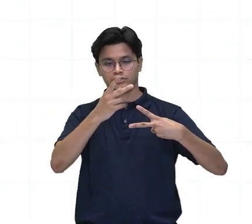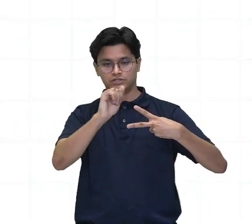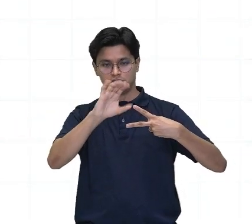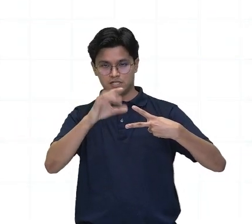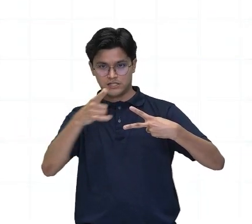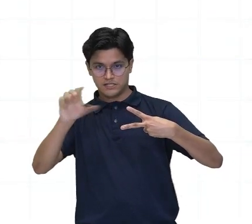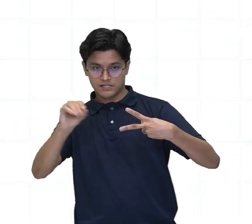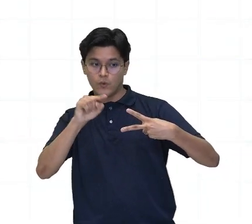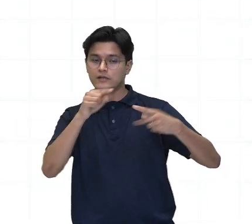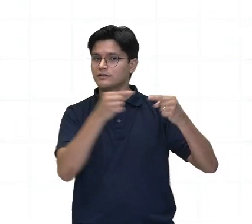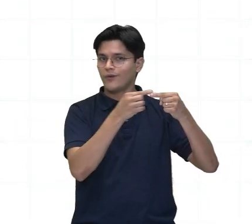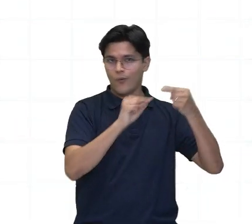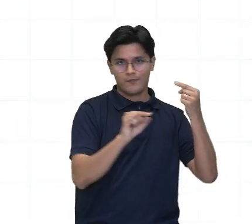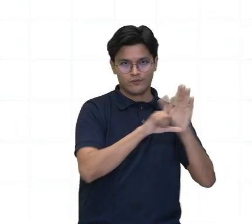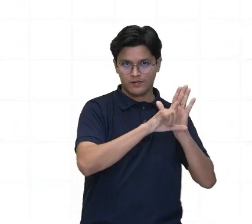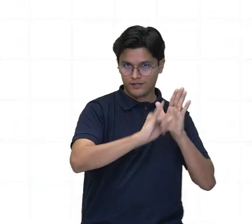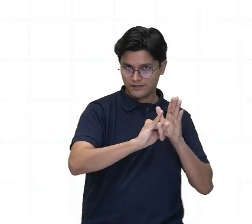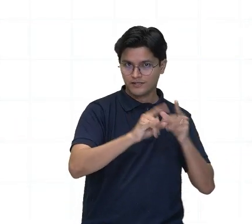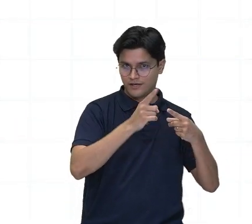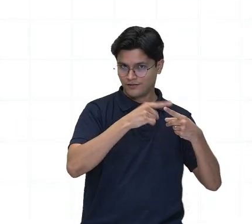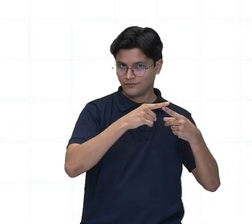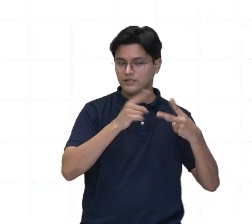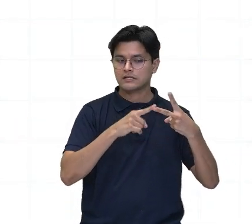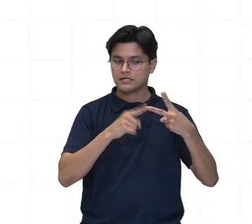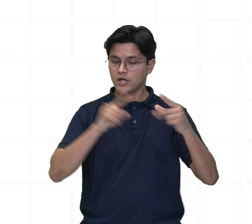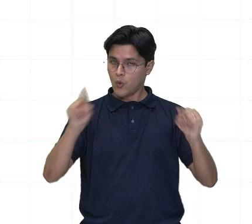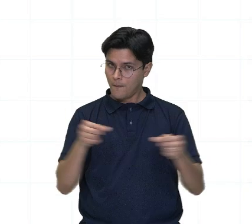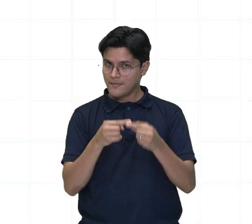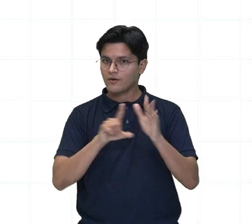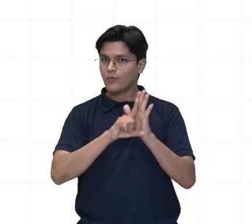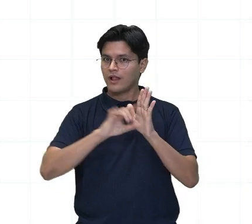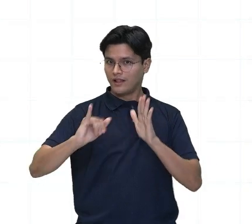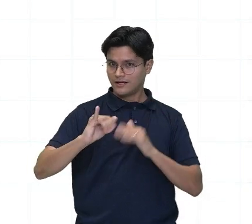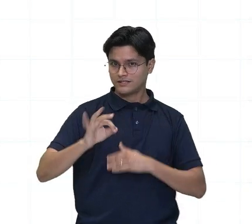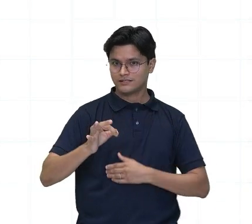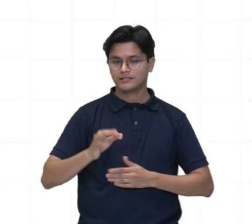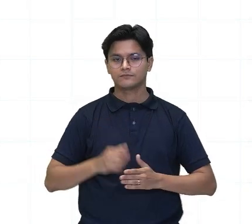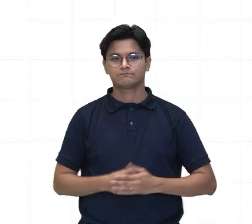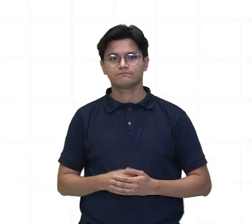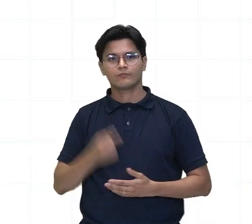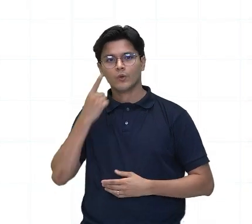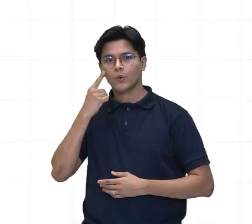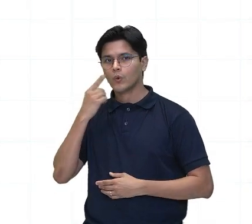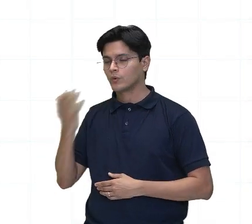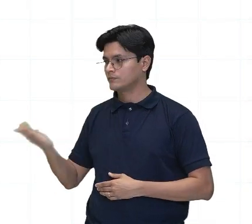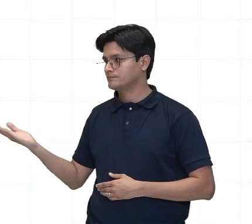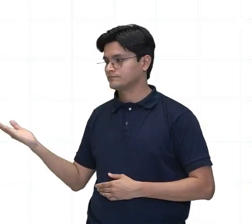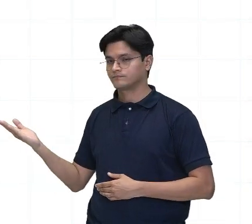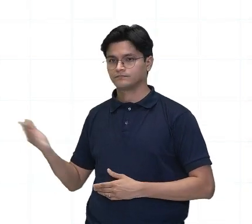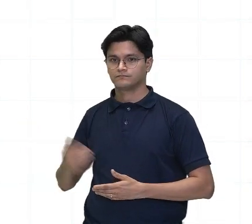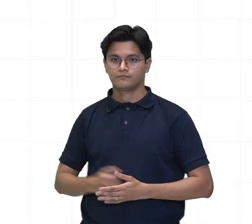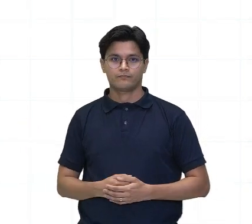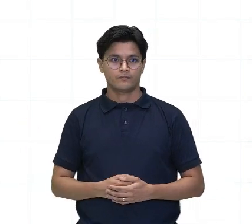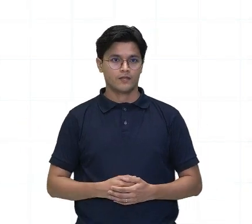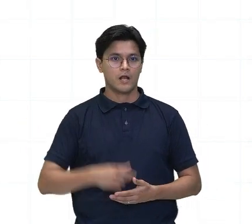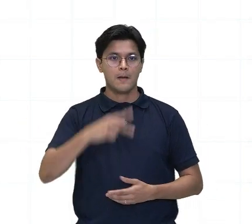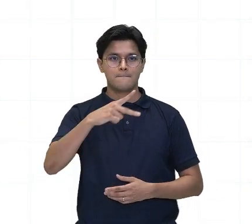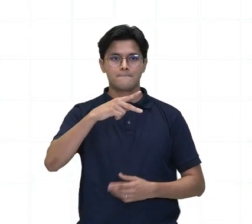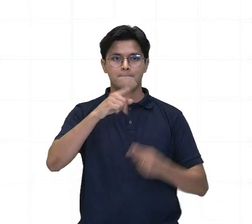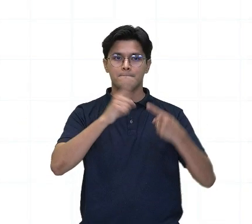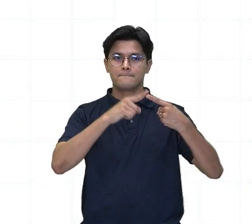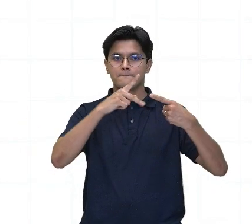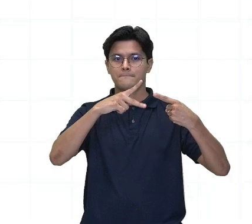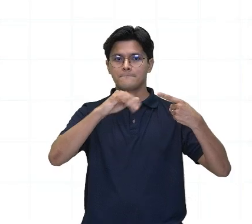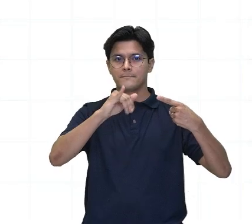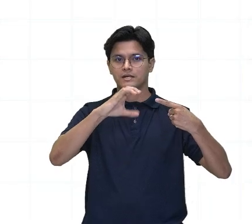e existe lei contra isso. Presta atenção como é que está escrita aí a pichação. Pichação com CH é ilegal,